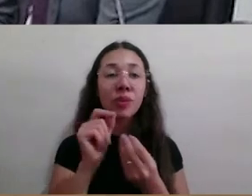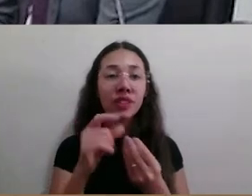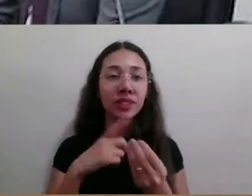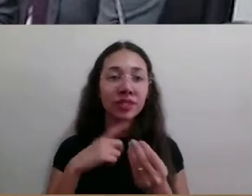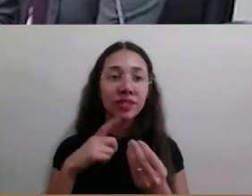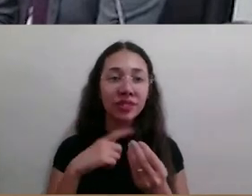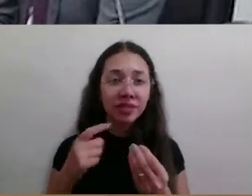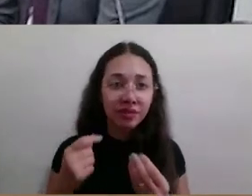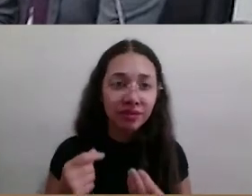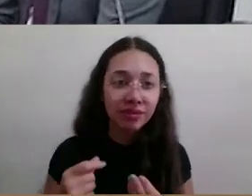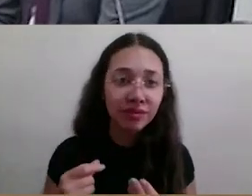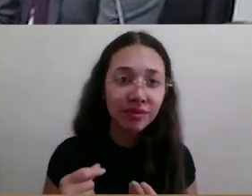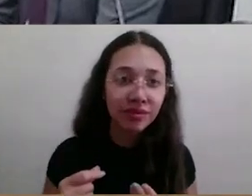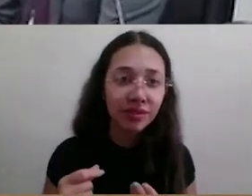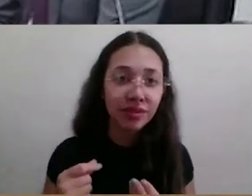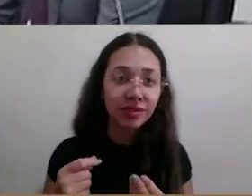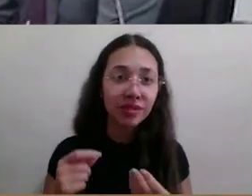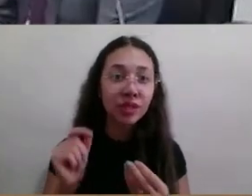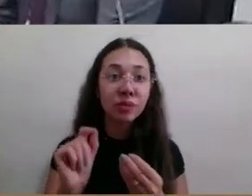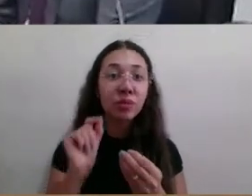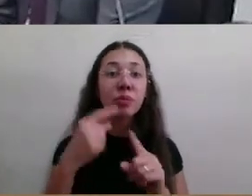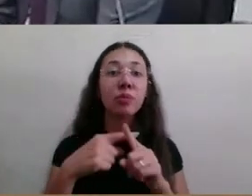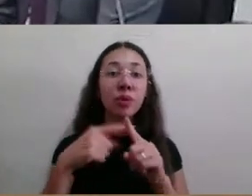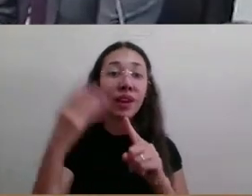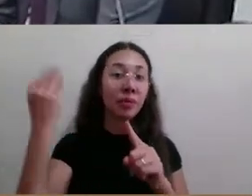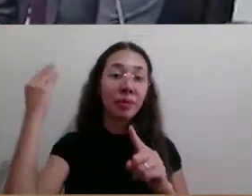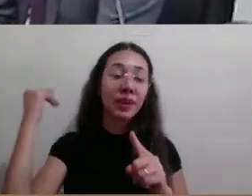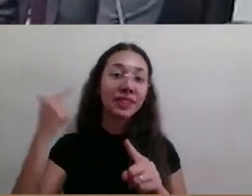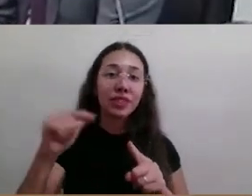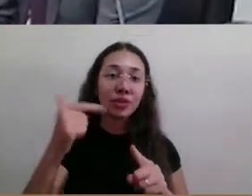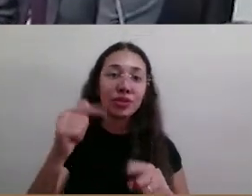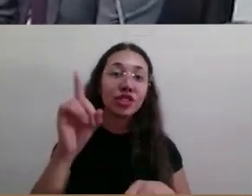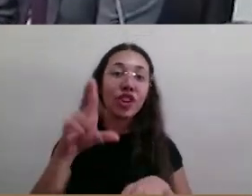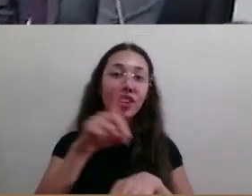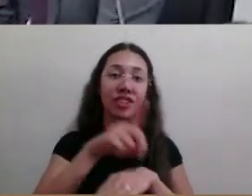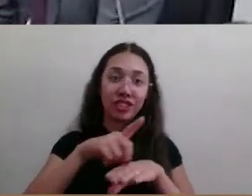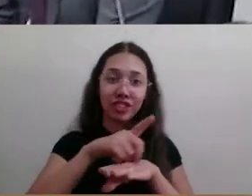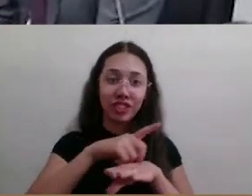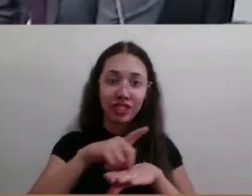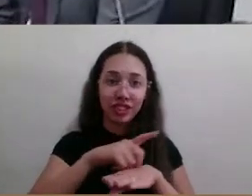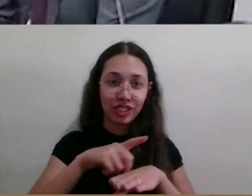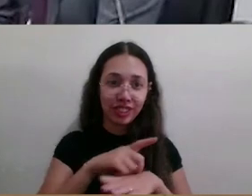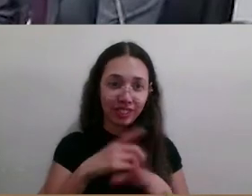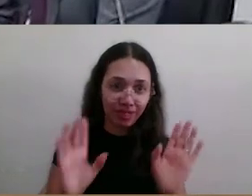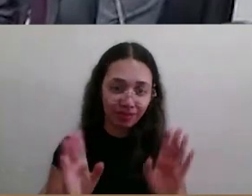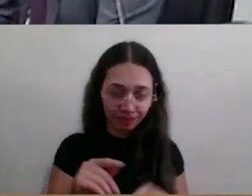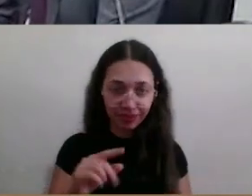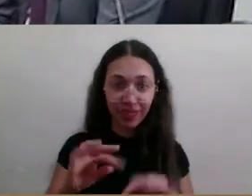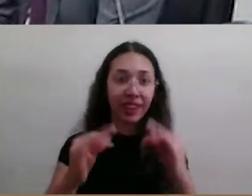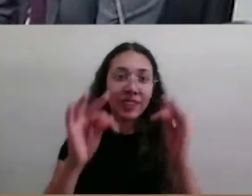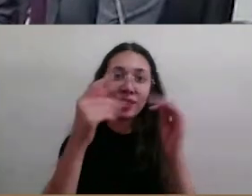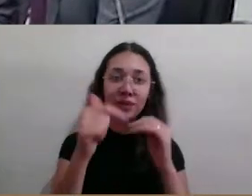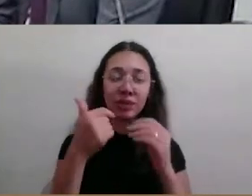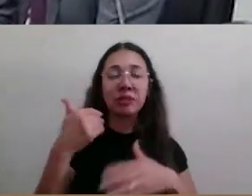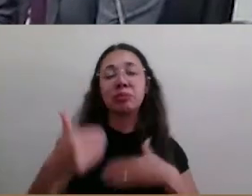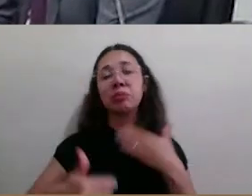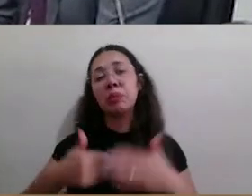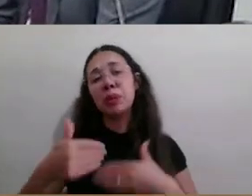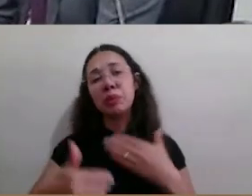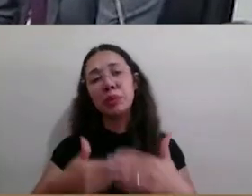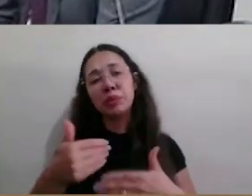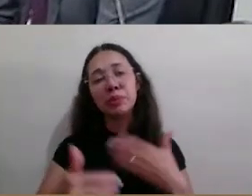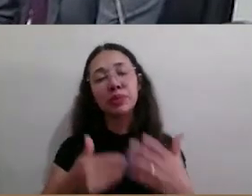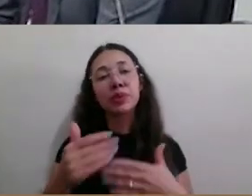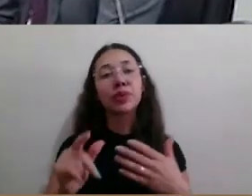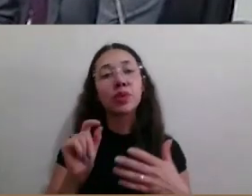porque o nosso sistema não era o eletrônico, era o digital. Pois bem, isso passou o tempo,